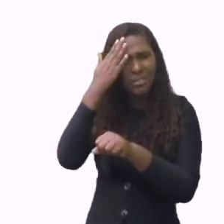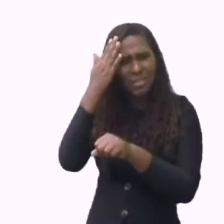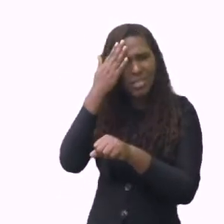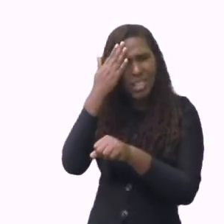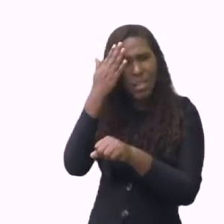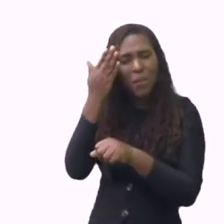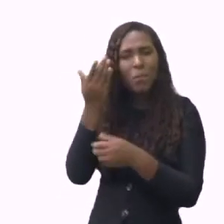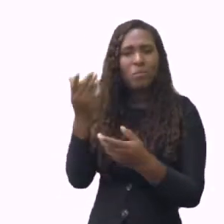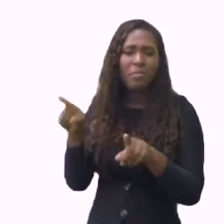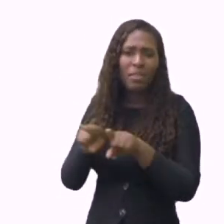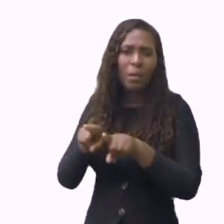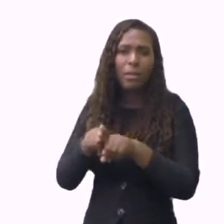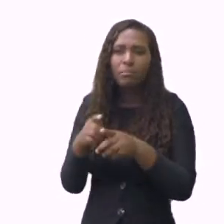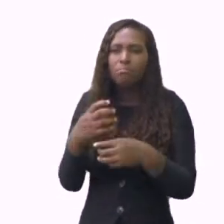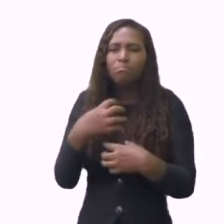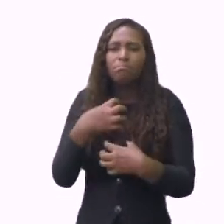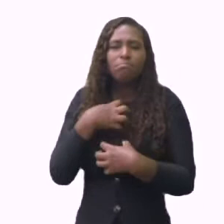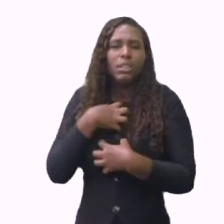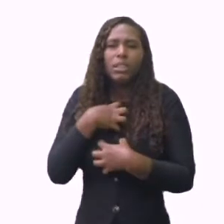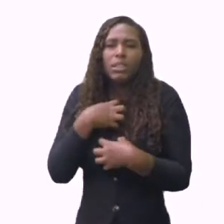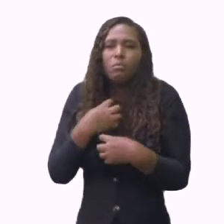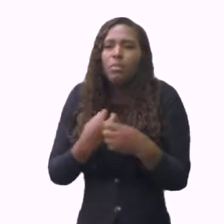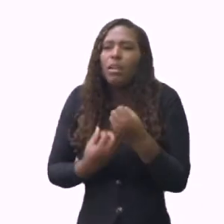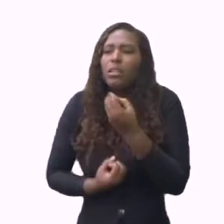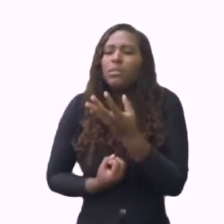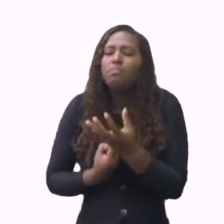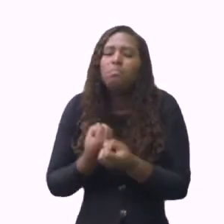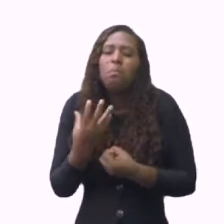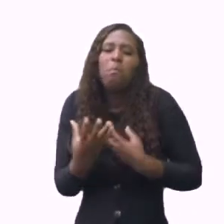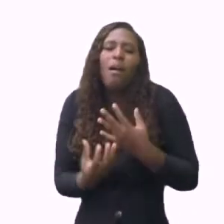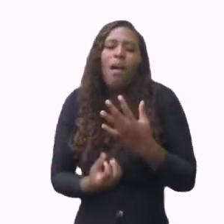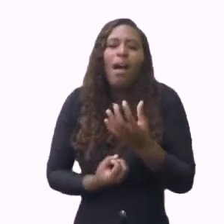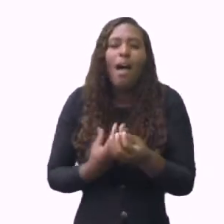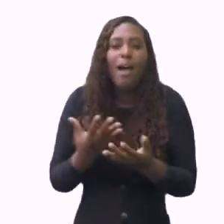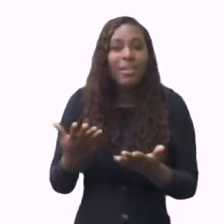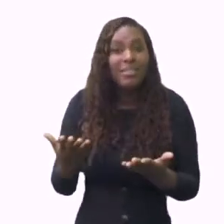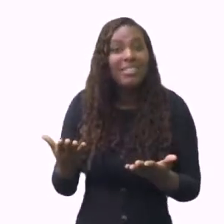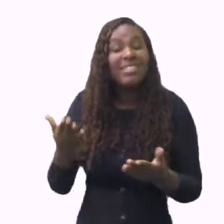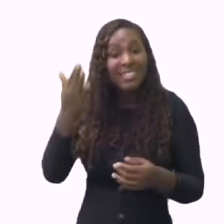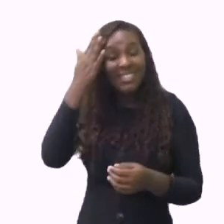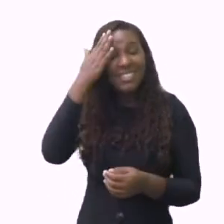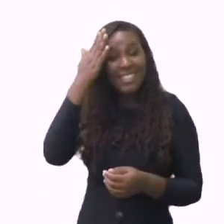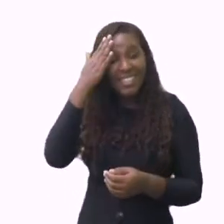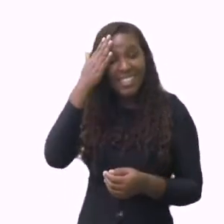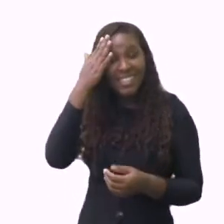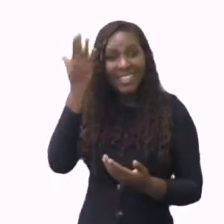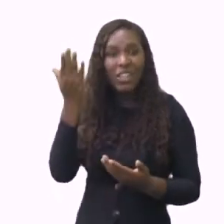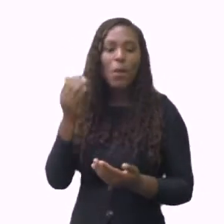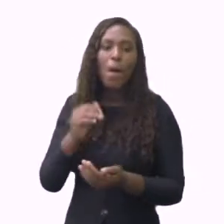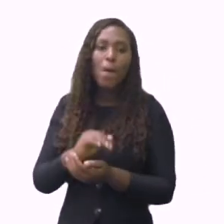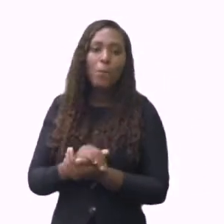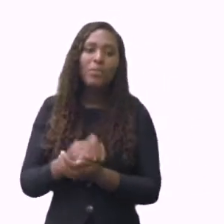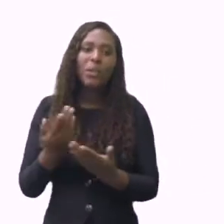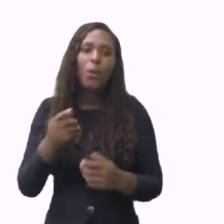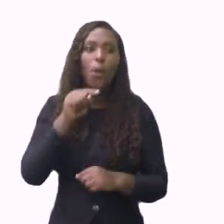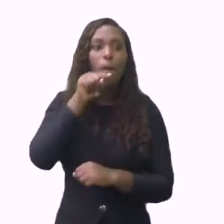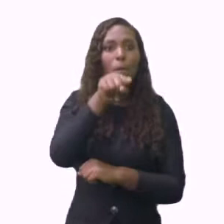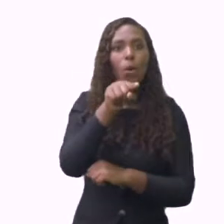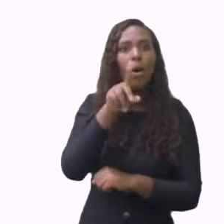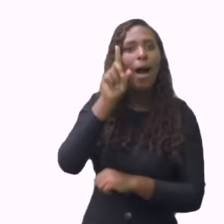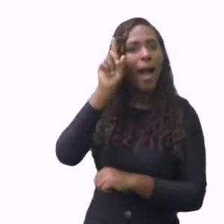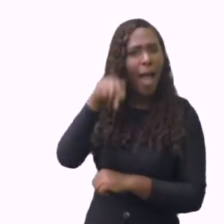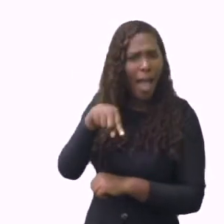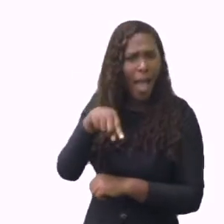ao falar, eu tenho alguns recursos, né? A pontuação, ela é um recurso de